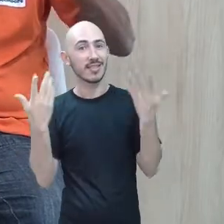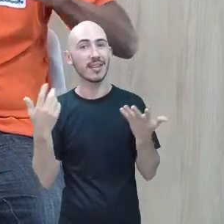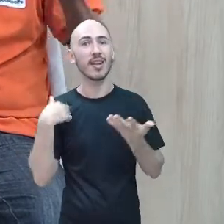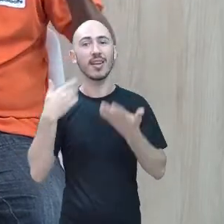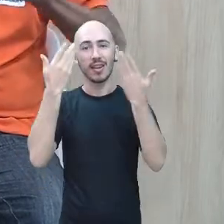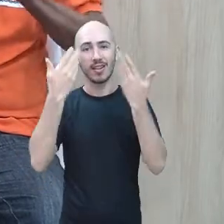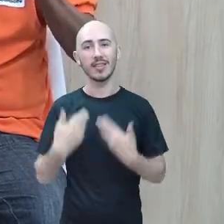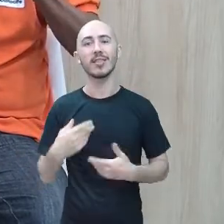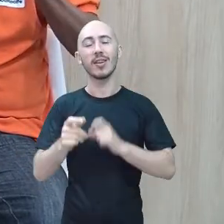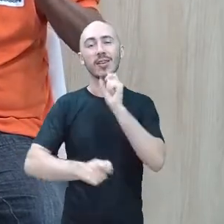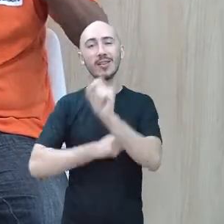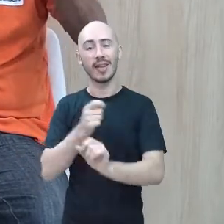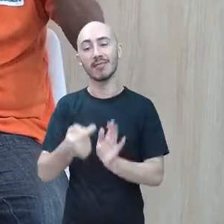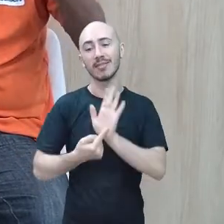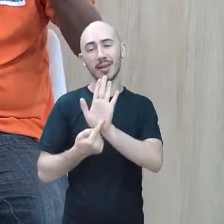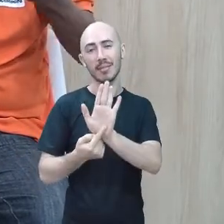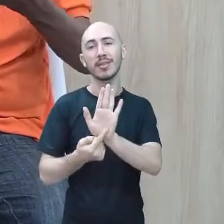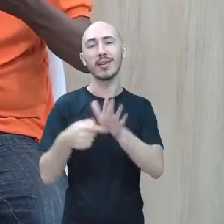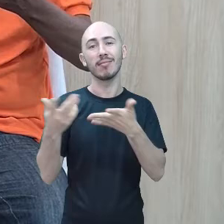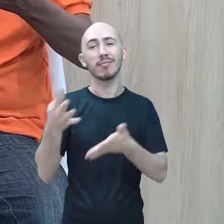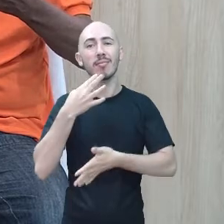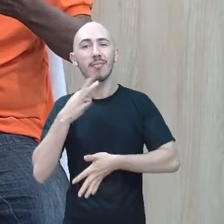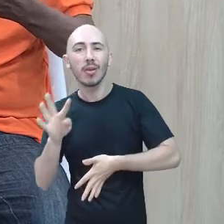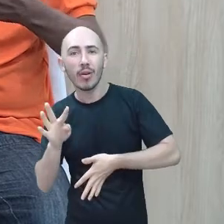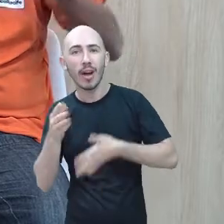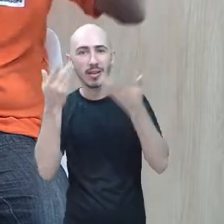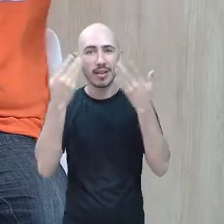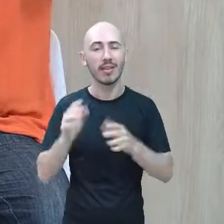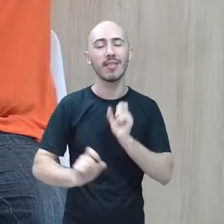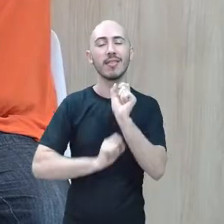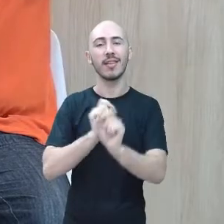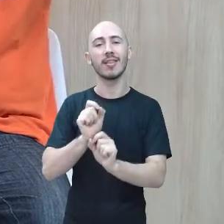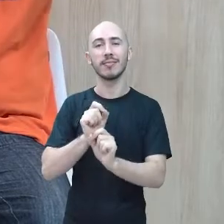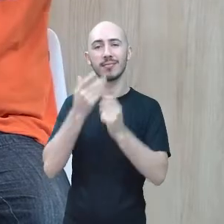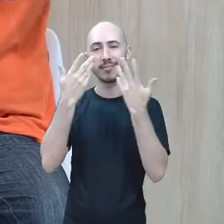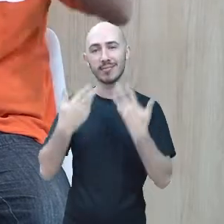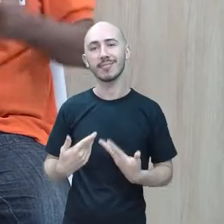costume, somente vou me apresentar para aquelas pessoas que já me conhecem.